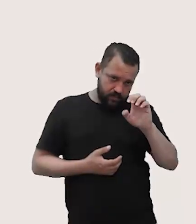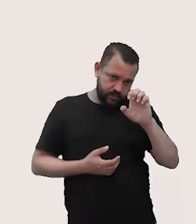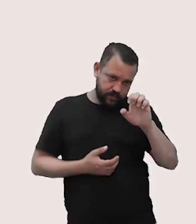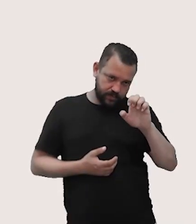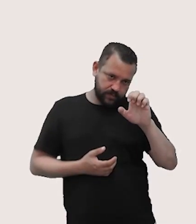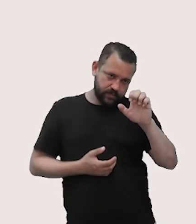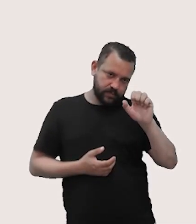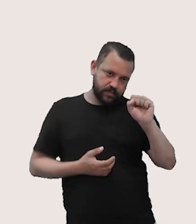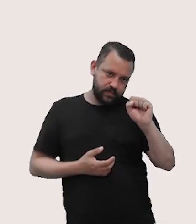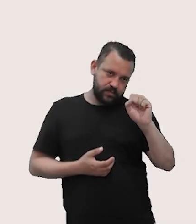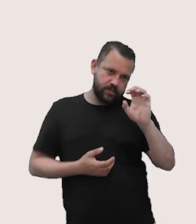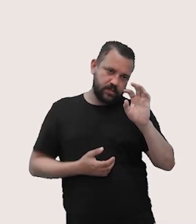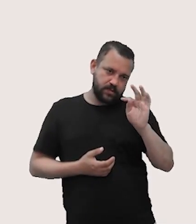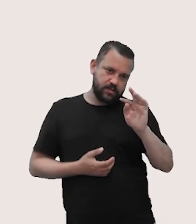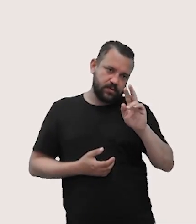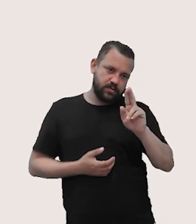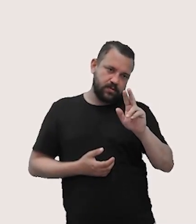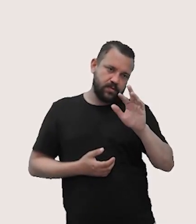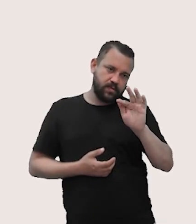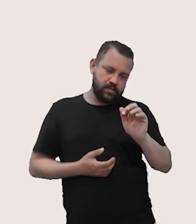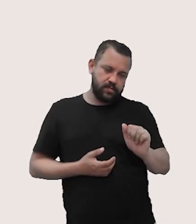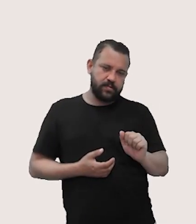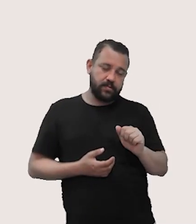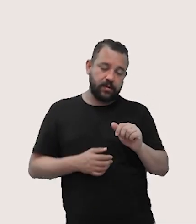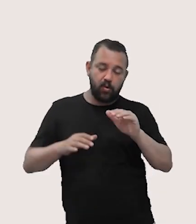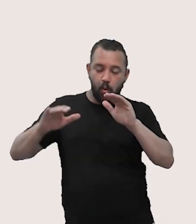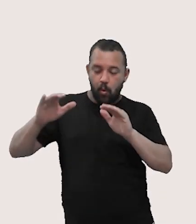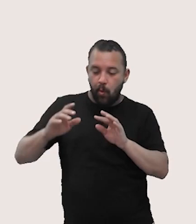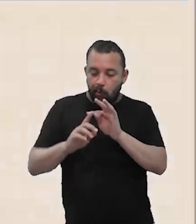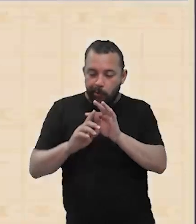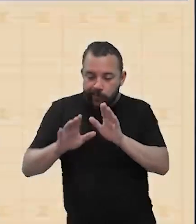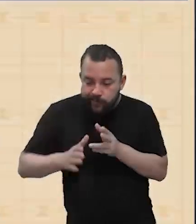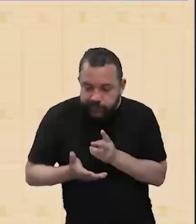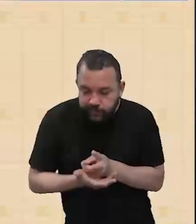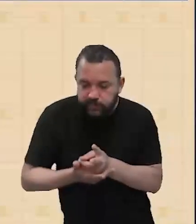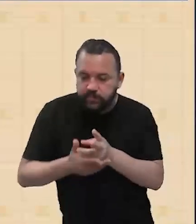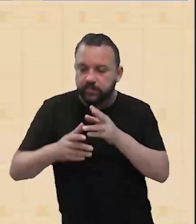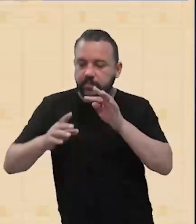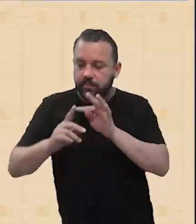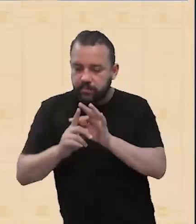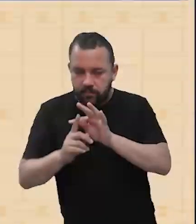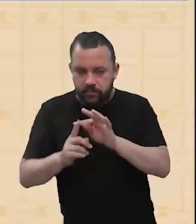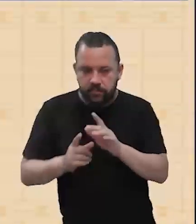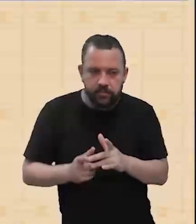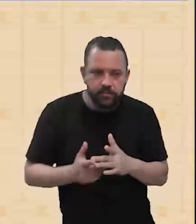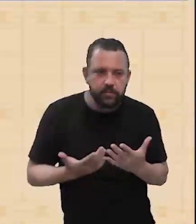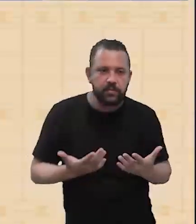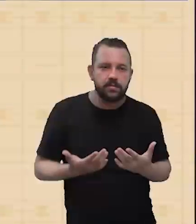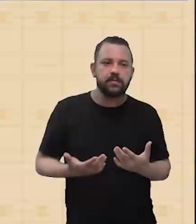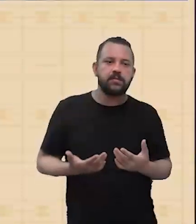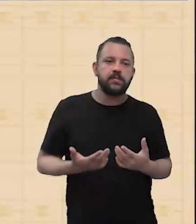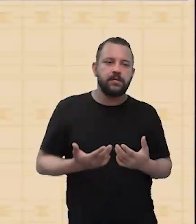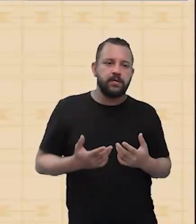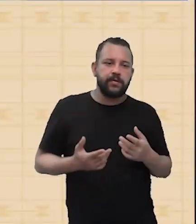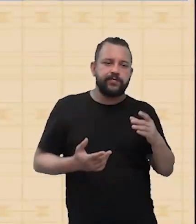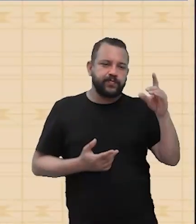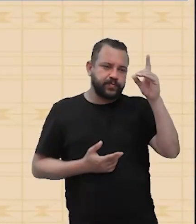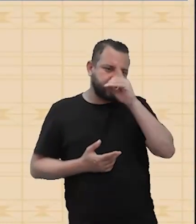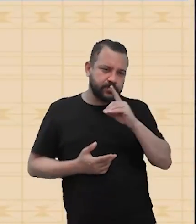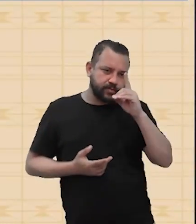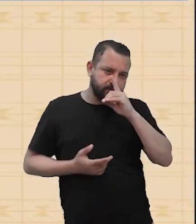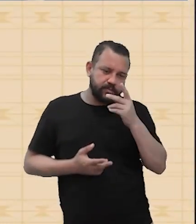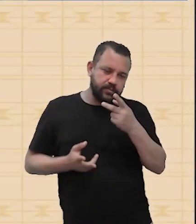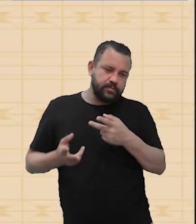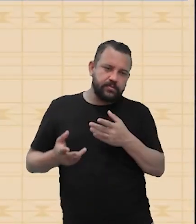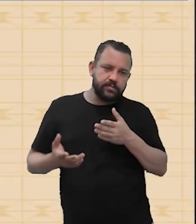para manter a temperatura. E aí vem aquela questão, você vai para o domingão para curtir a sua aprovação no vestibular e levou uma